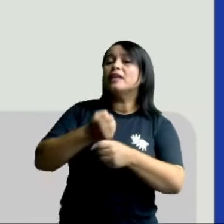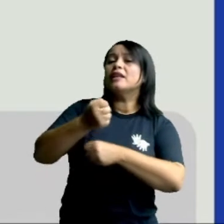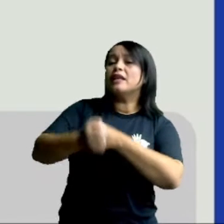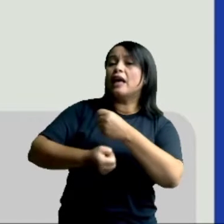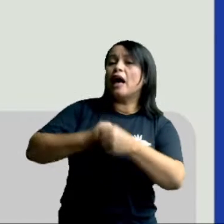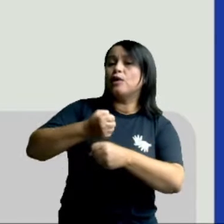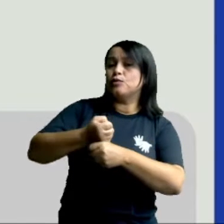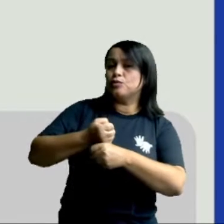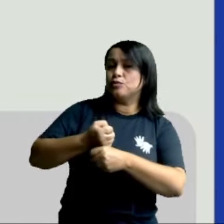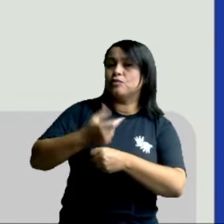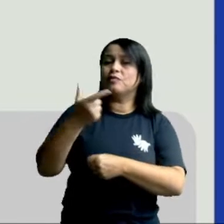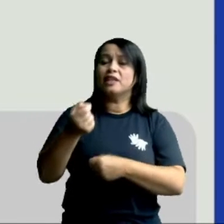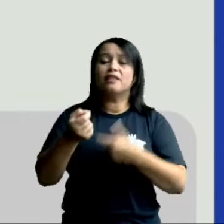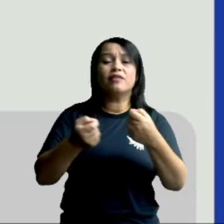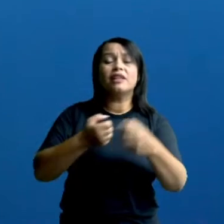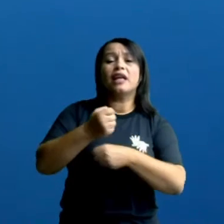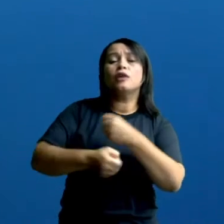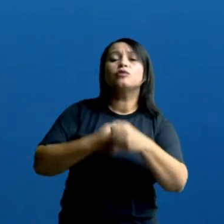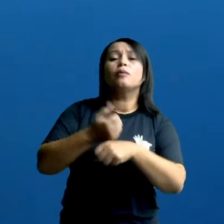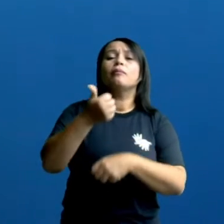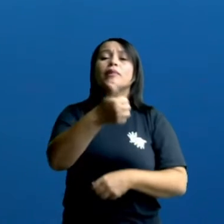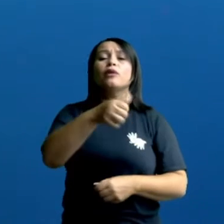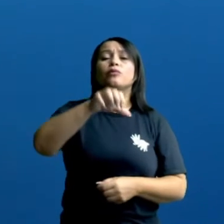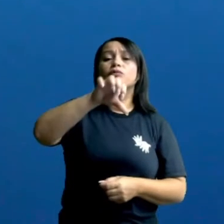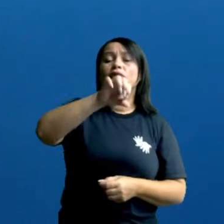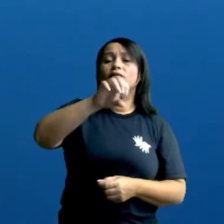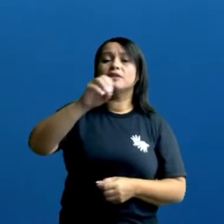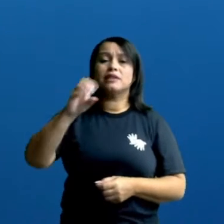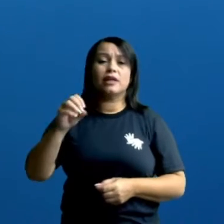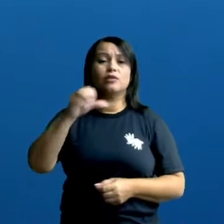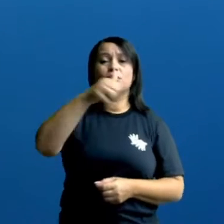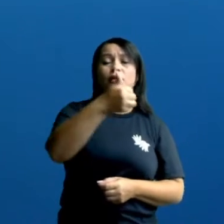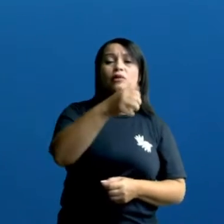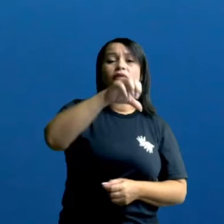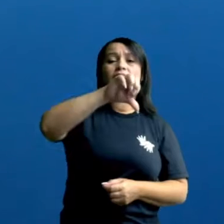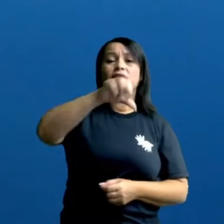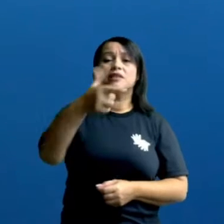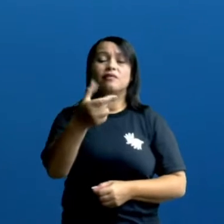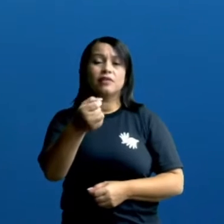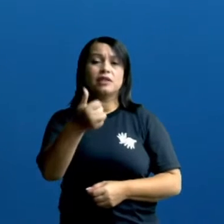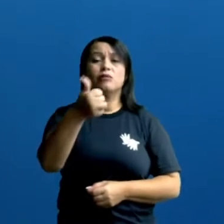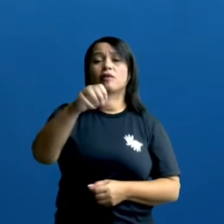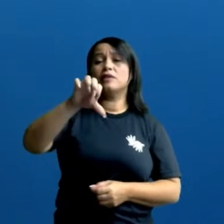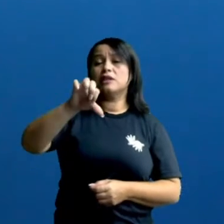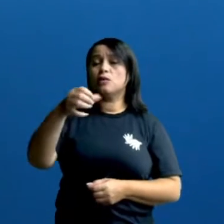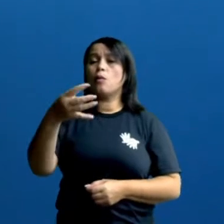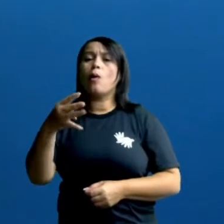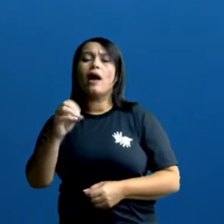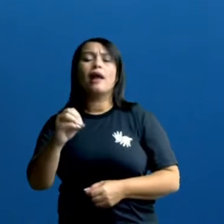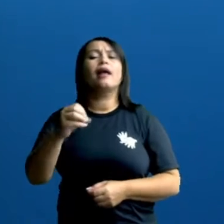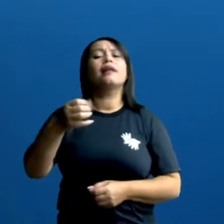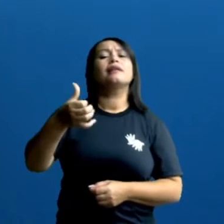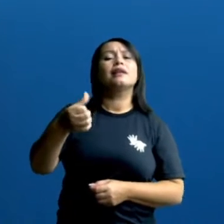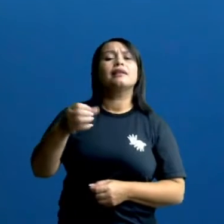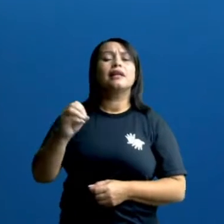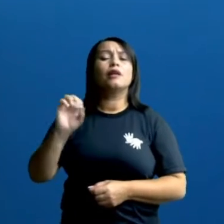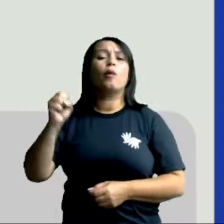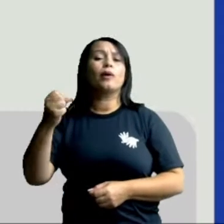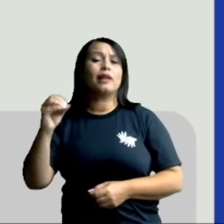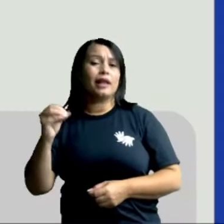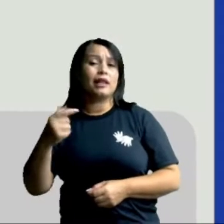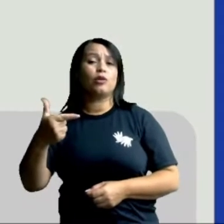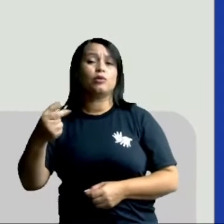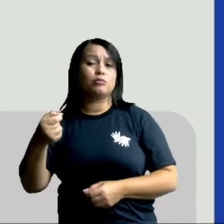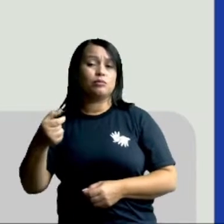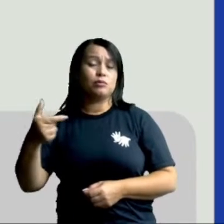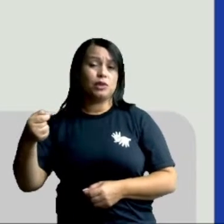1900, certo? No primeiro momento, 1920, 1940, 60, 80, 2000 e 2020,